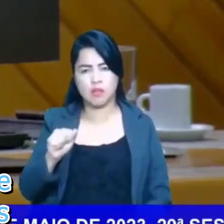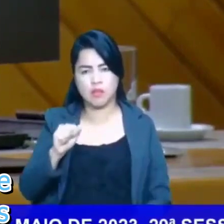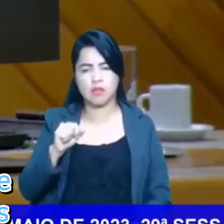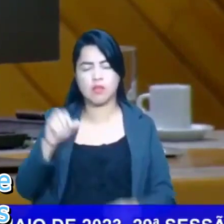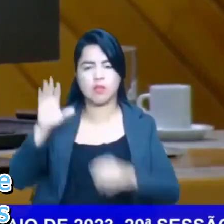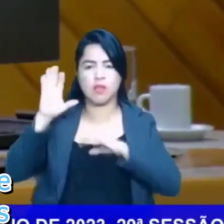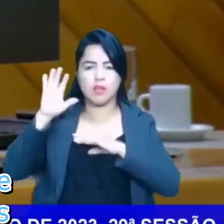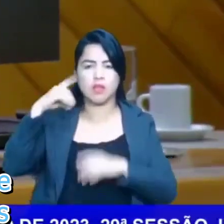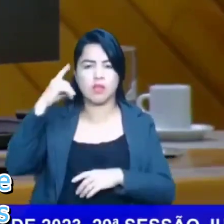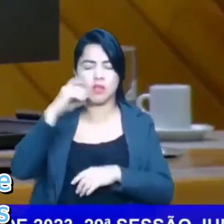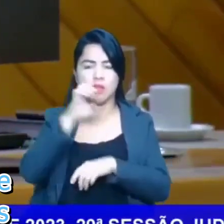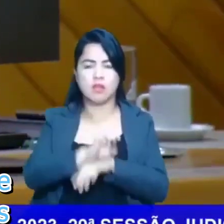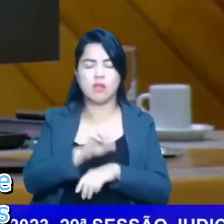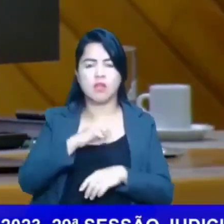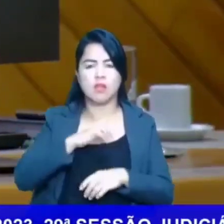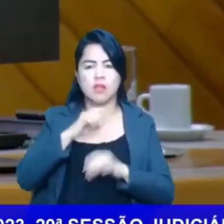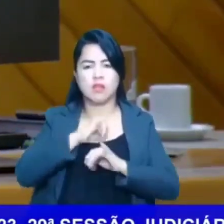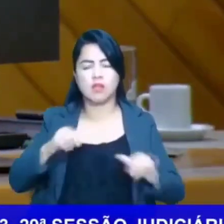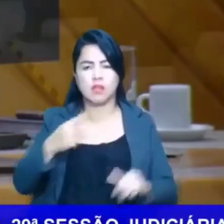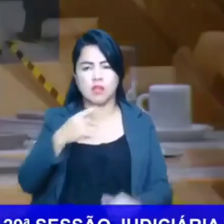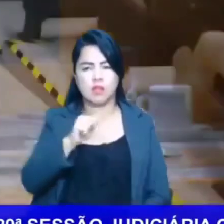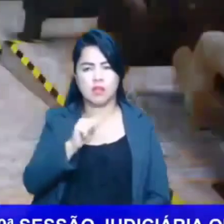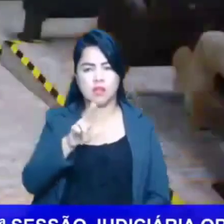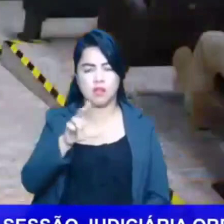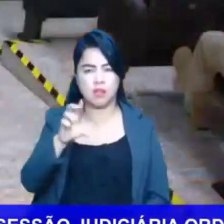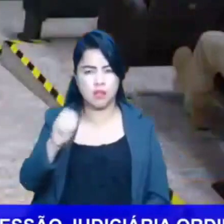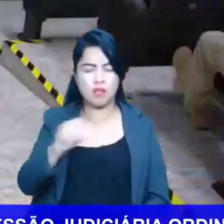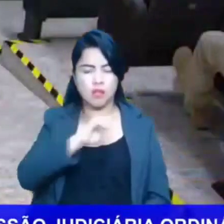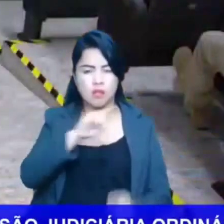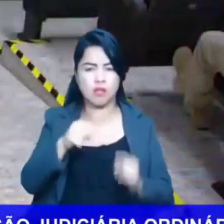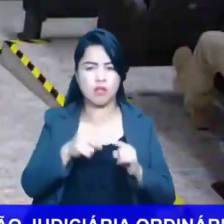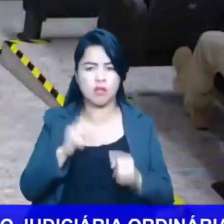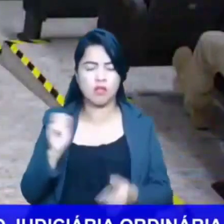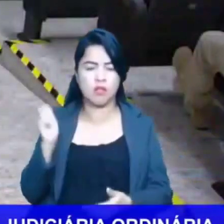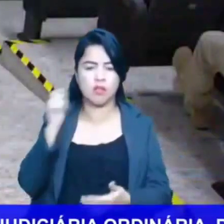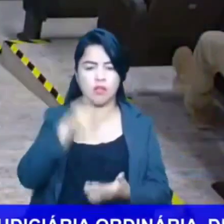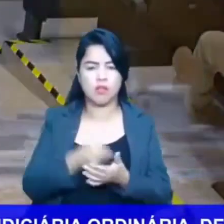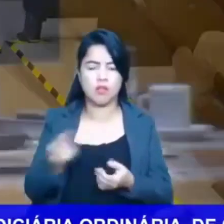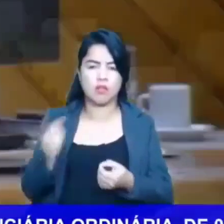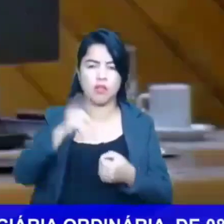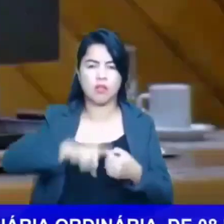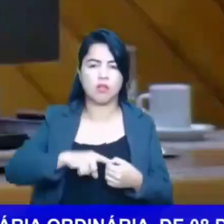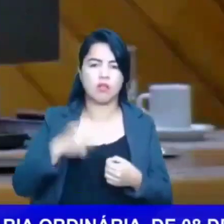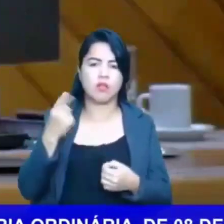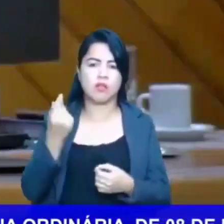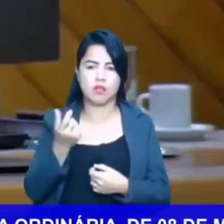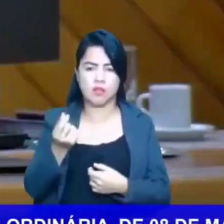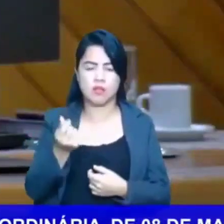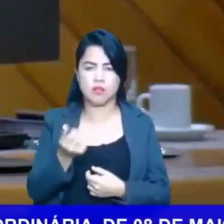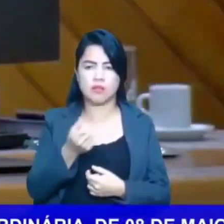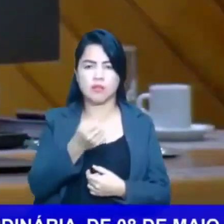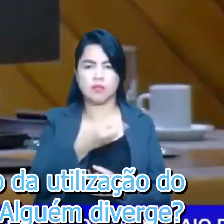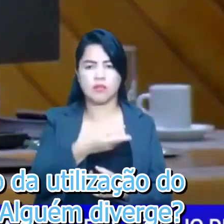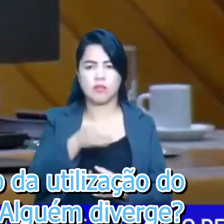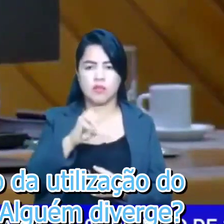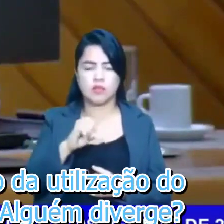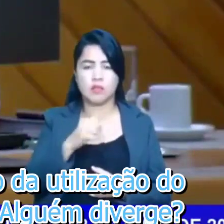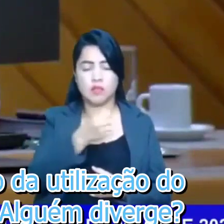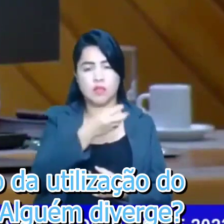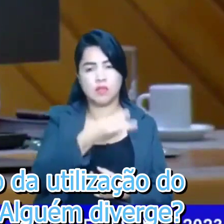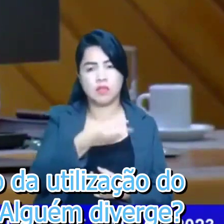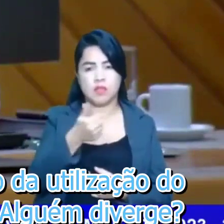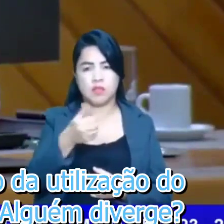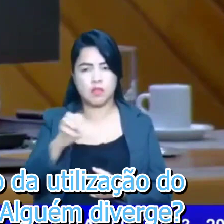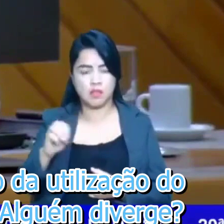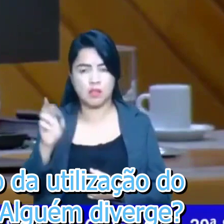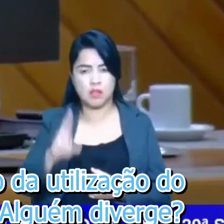Jorge Cunha da Silveira, nos termos da norma de regência, e determino ainda a devolução ao Tesouro Nacional da quantia de R$